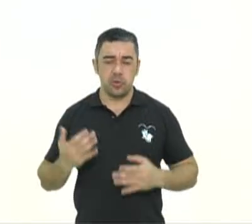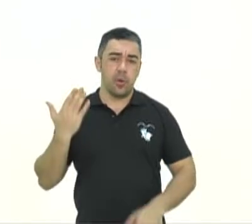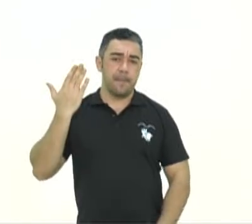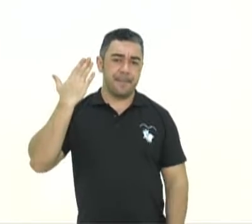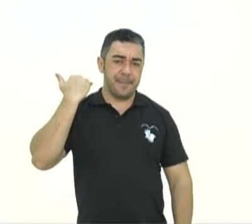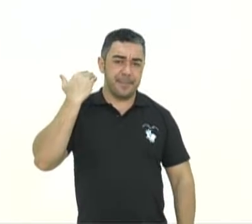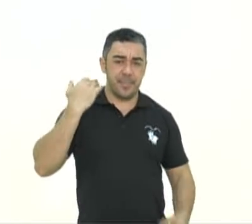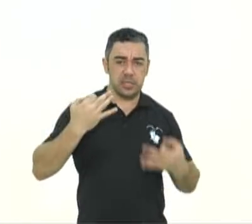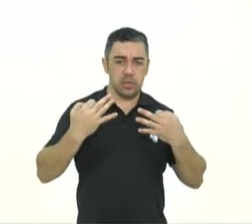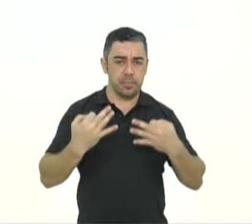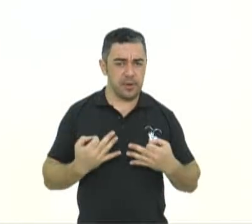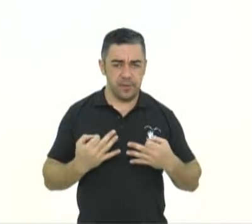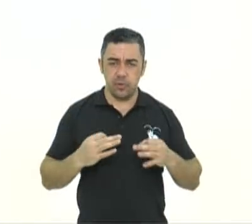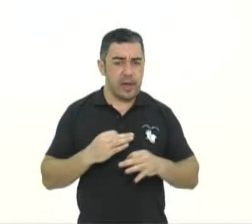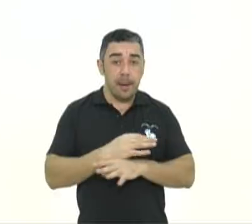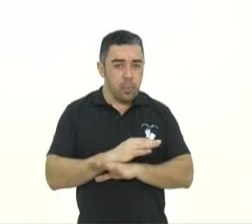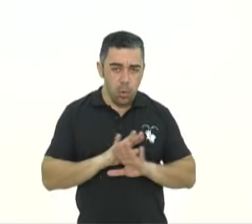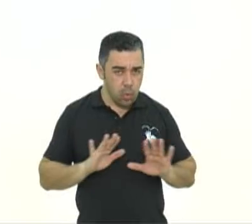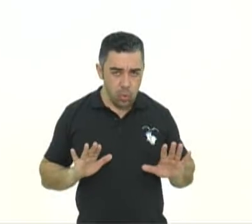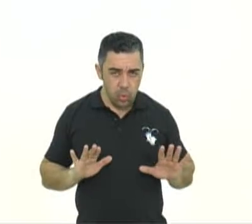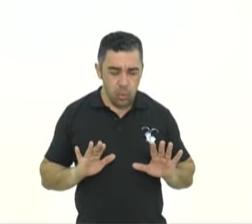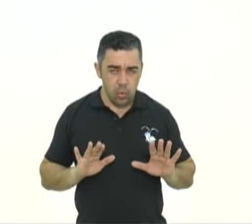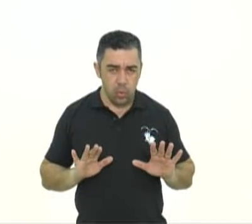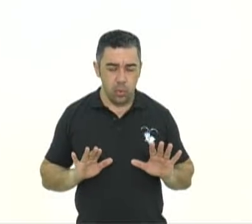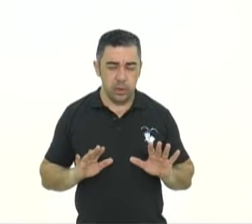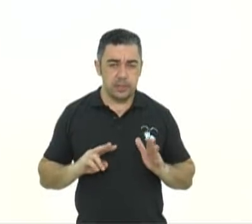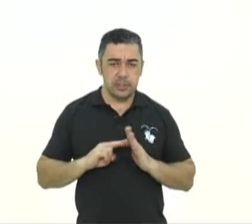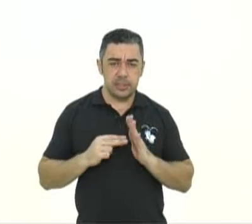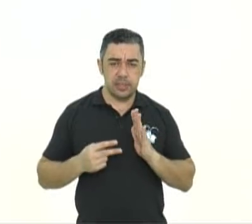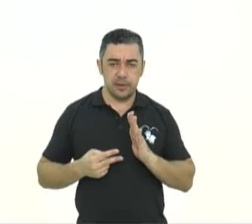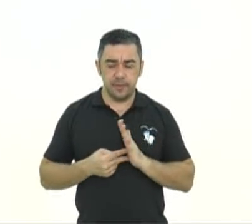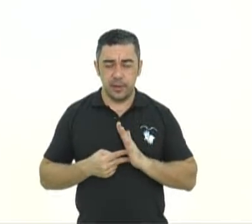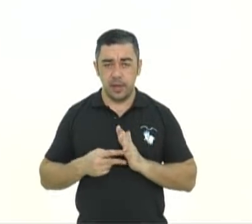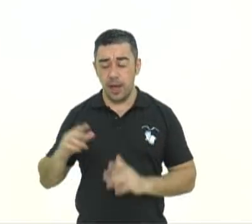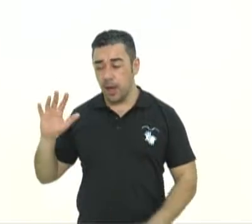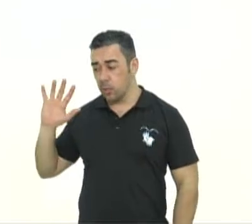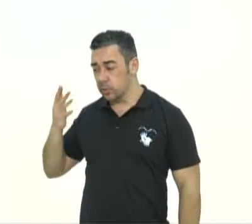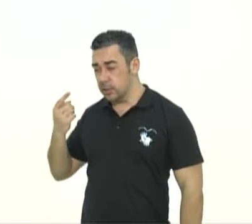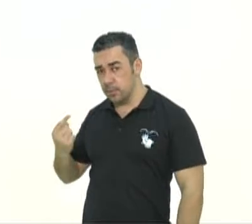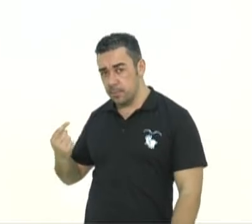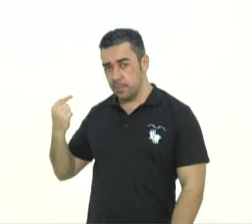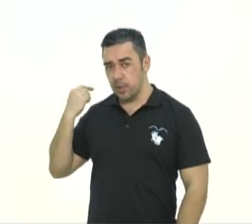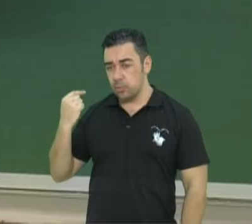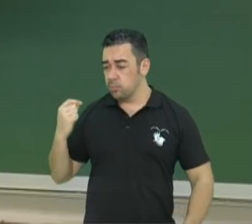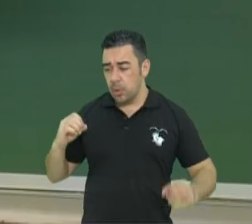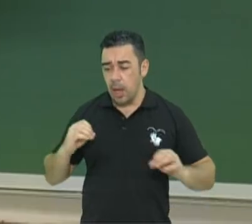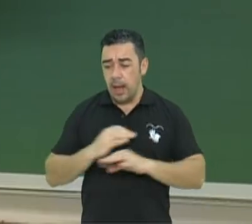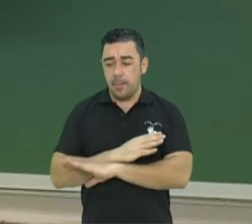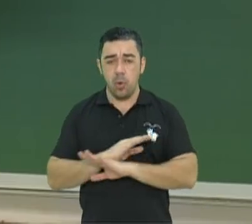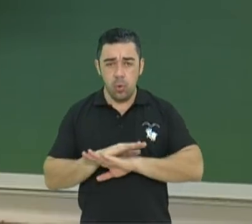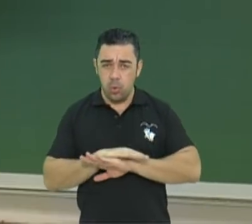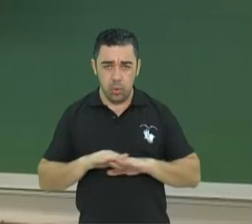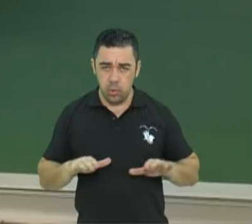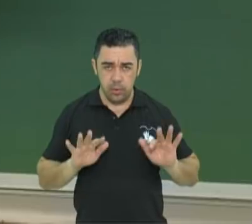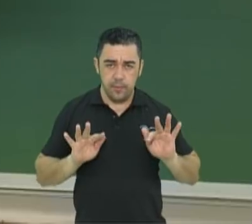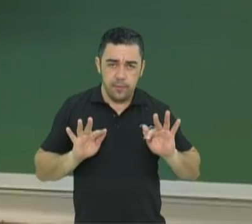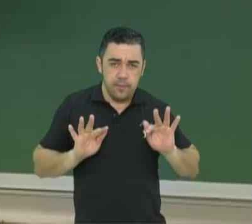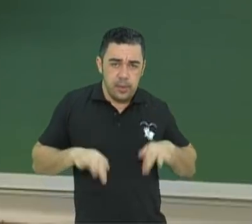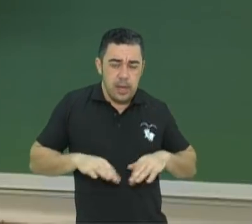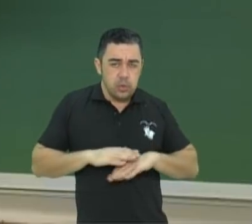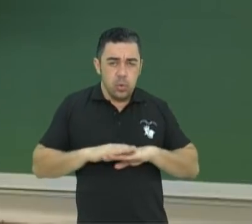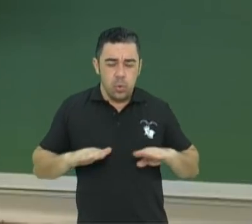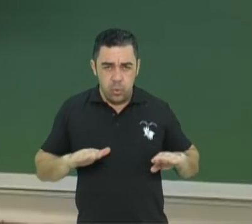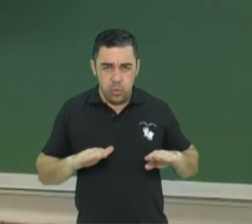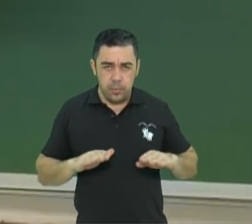Perfeito, acabado, finalizado. Então, significa que os fatos foram perfeitamente